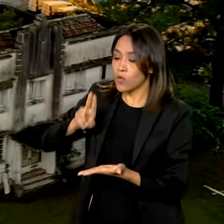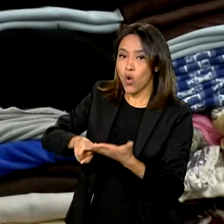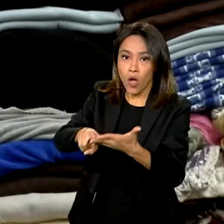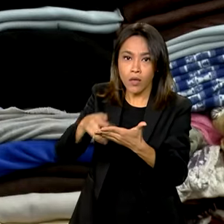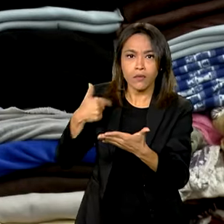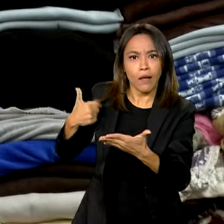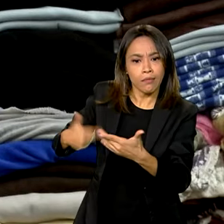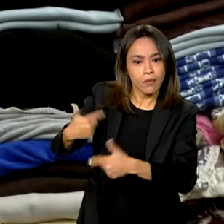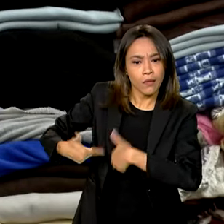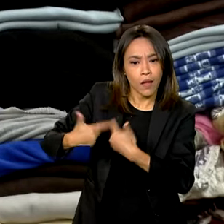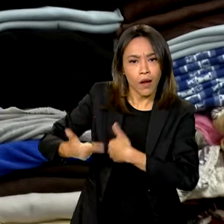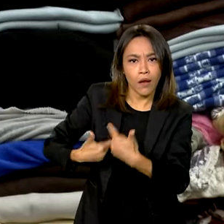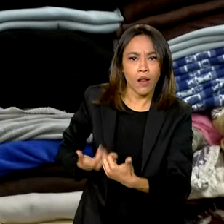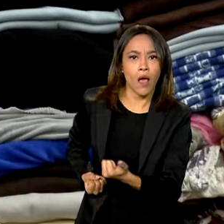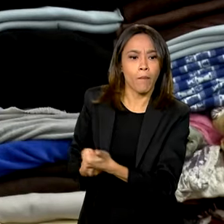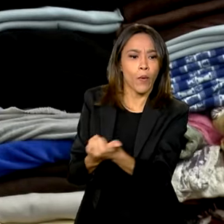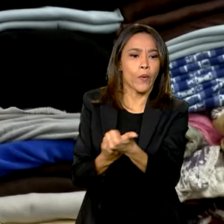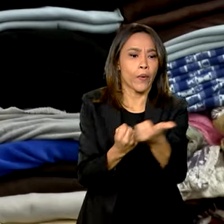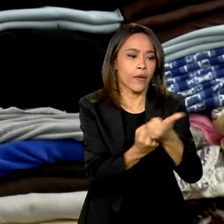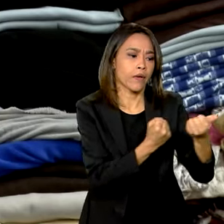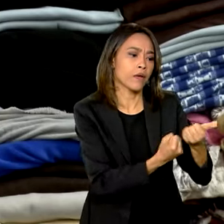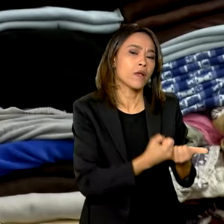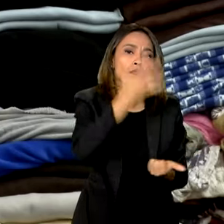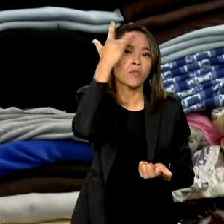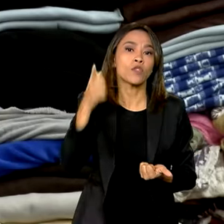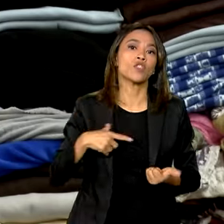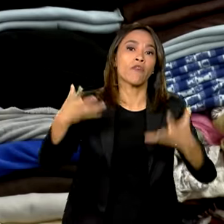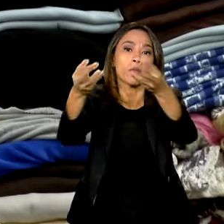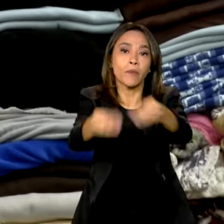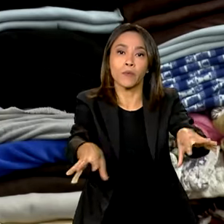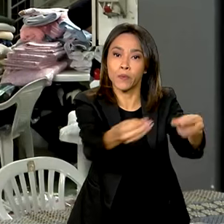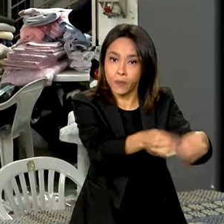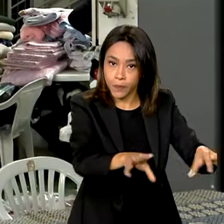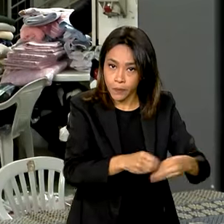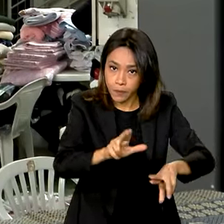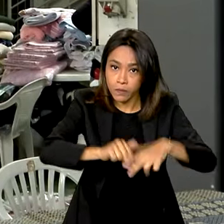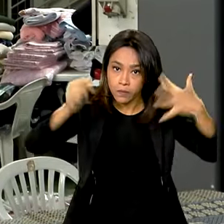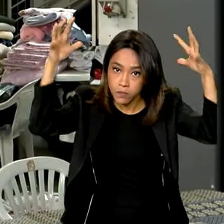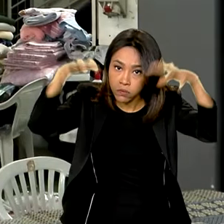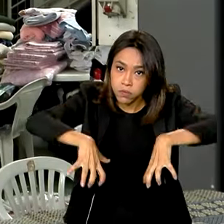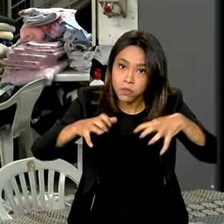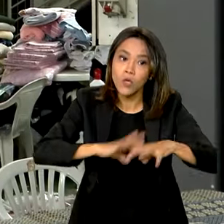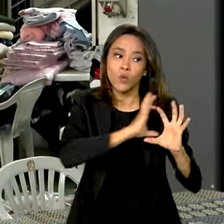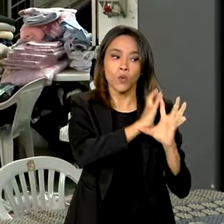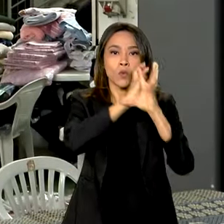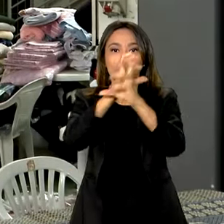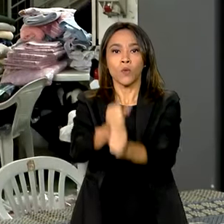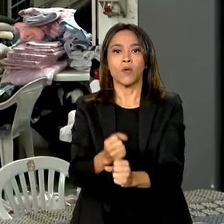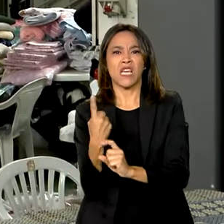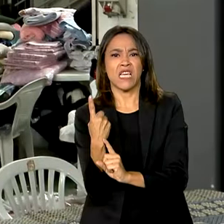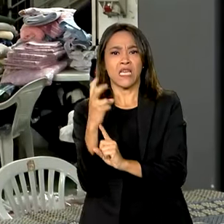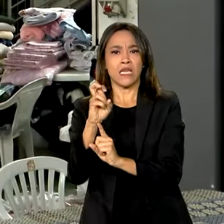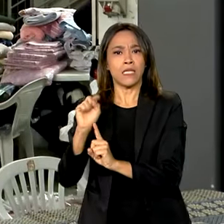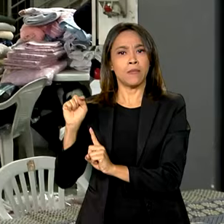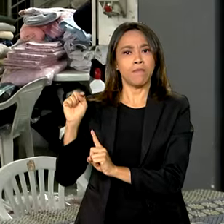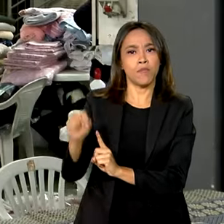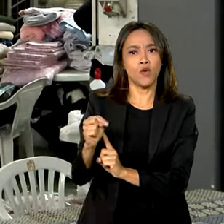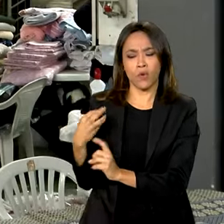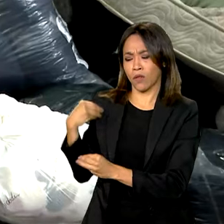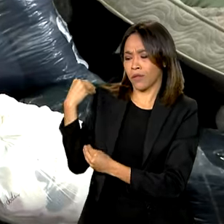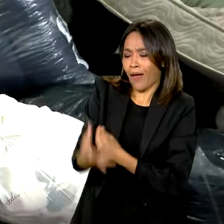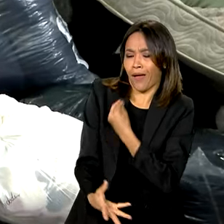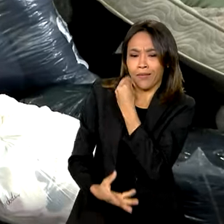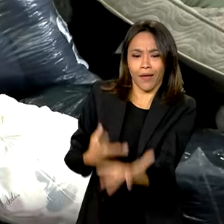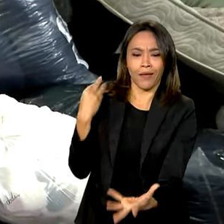dia no apoio às pessoas atingidas pelas enchentes. Já são 15 mil toneladas de